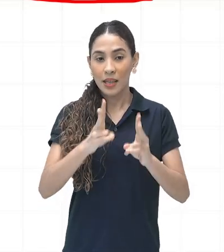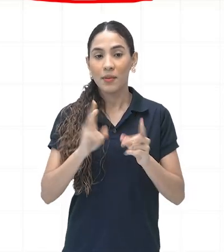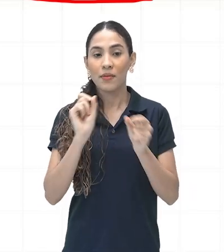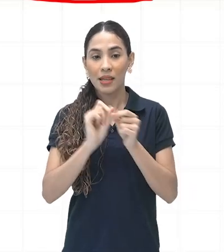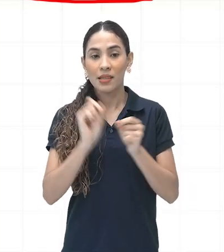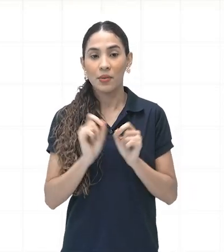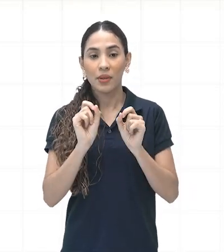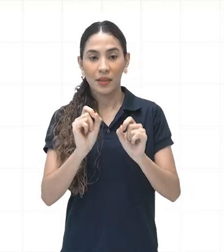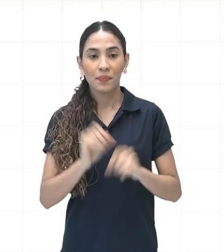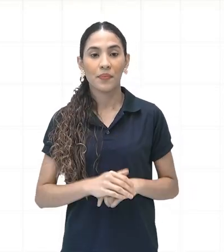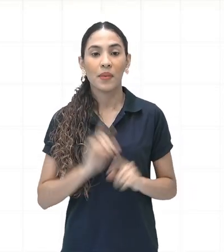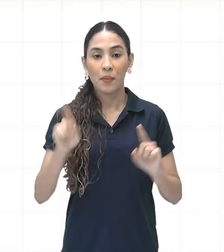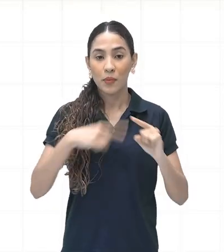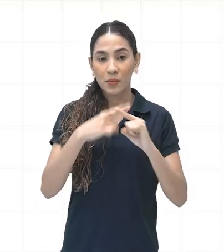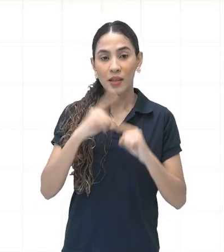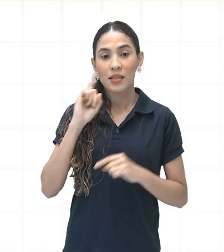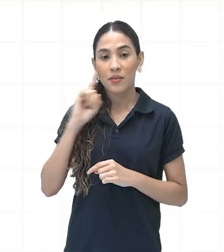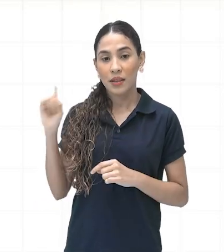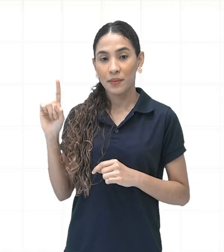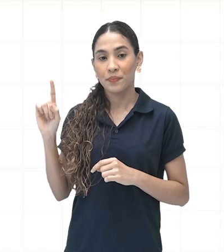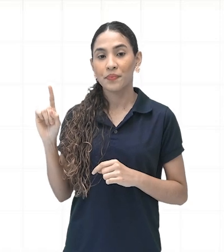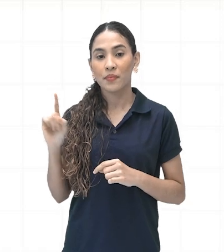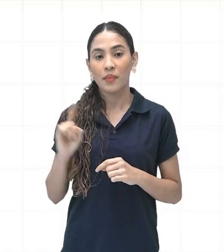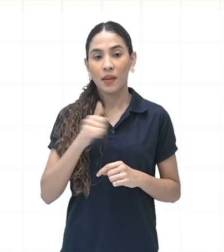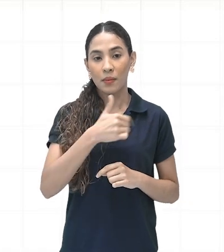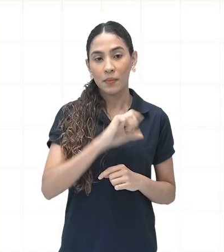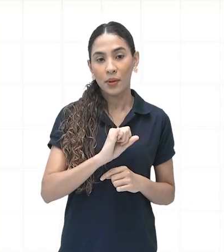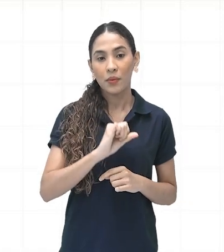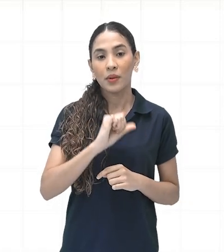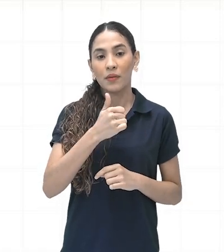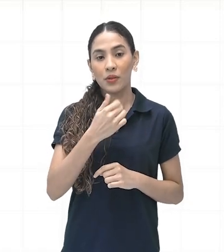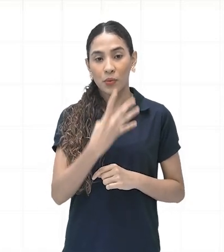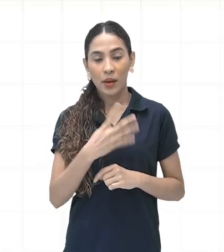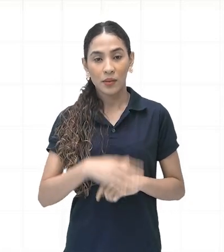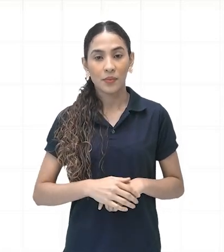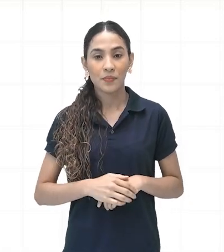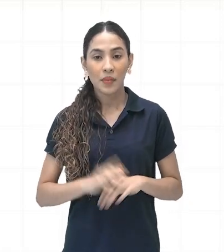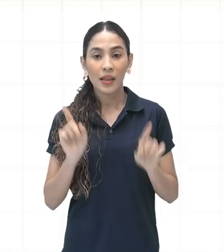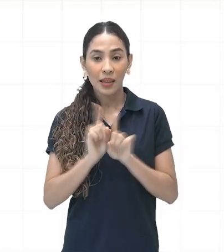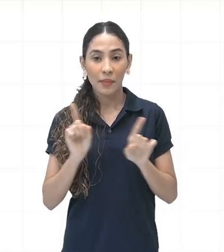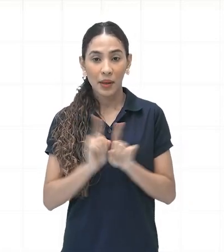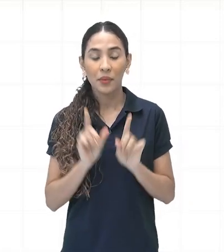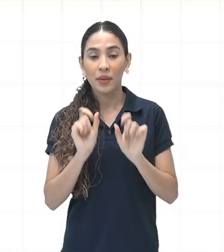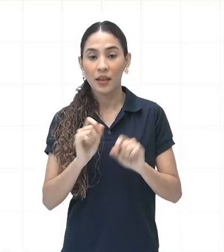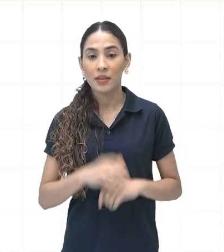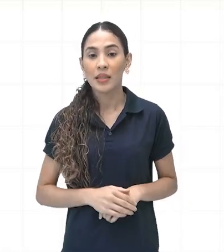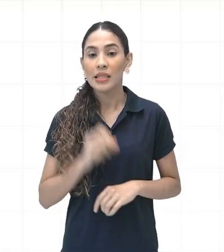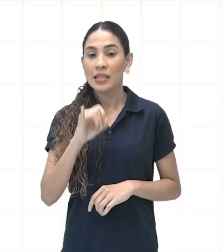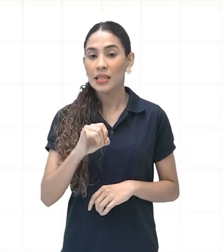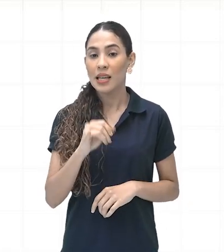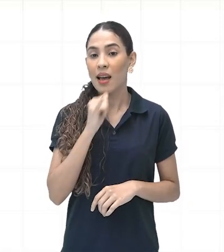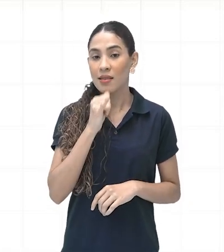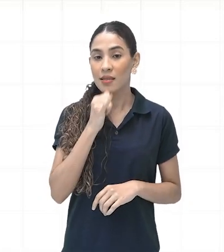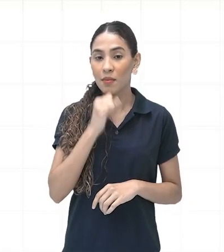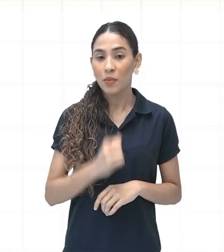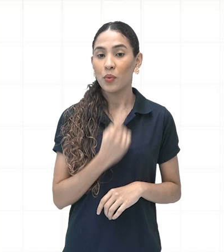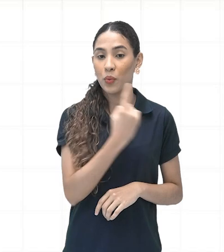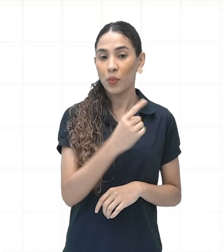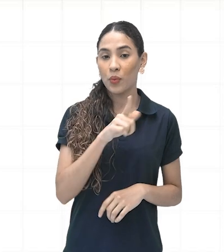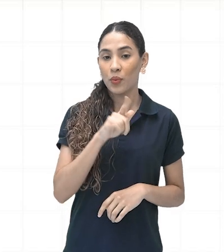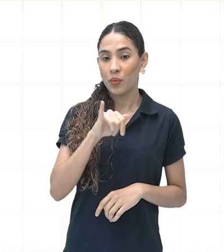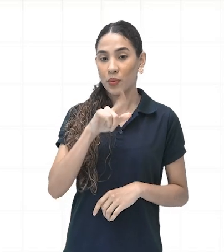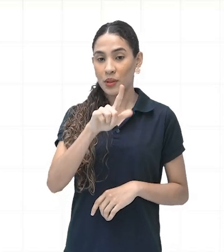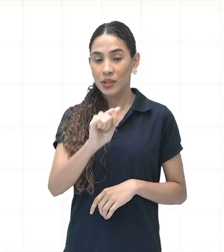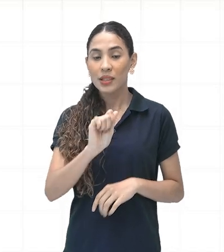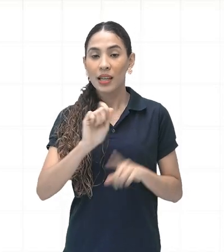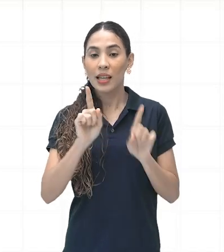vou fazer essa multiplicação por 1024. E, da mesma forma, se eu quiser pegar 1